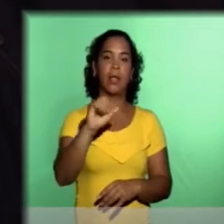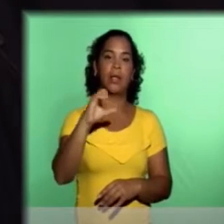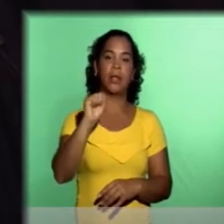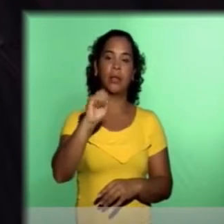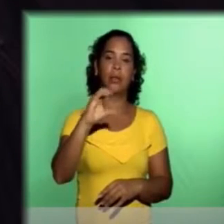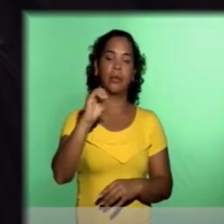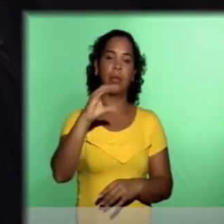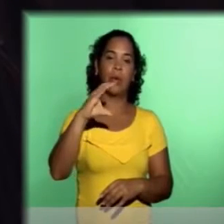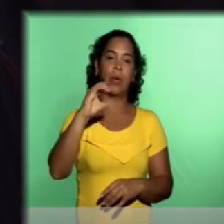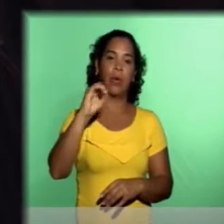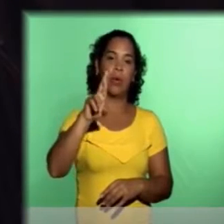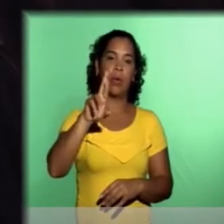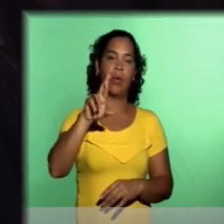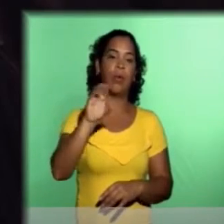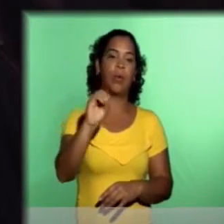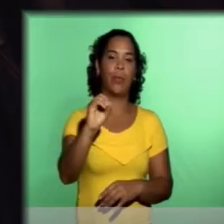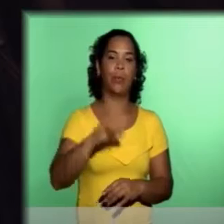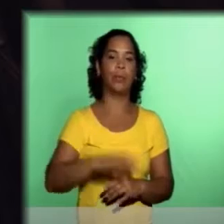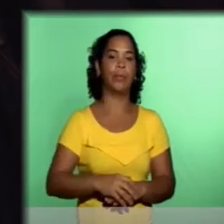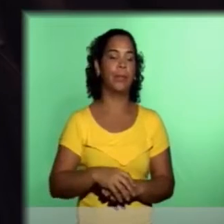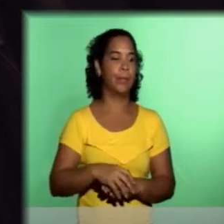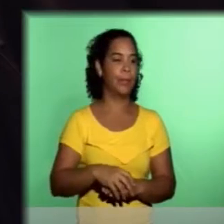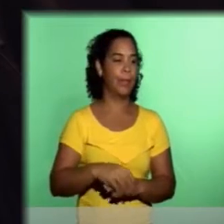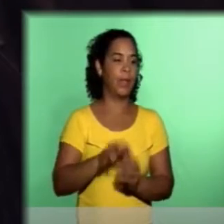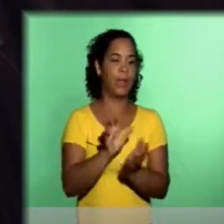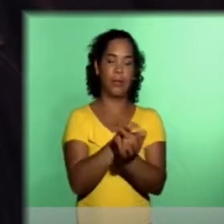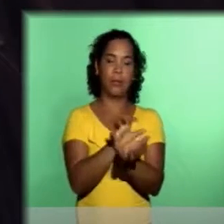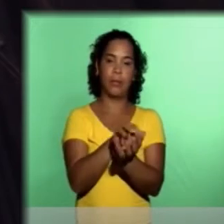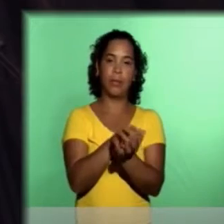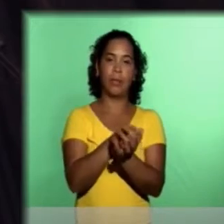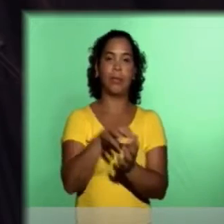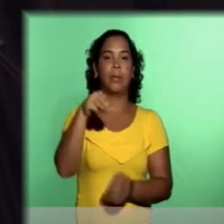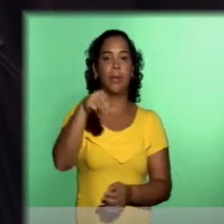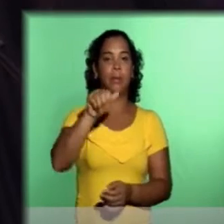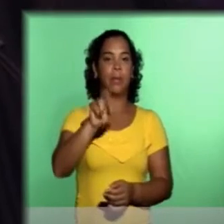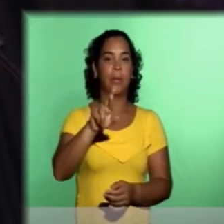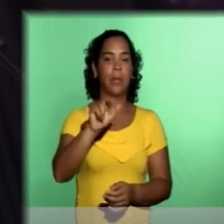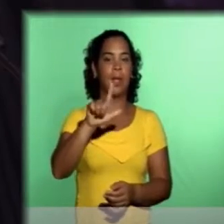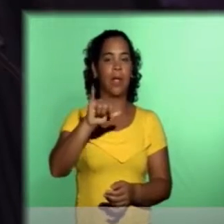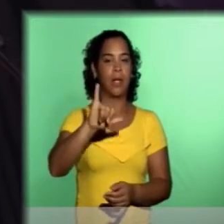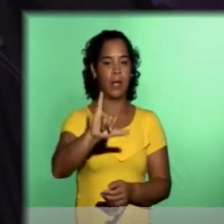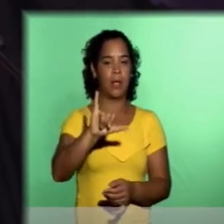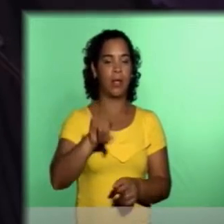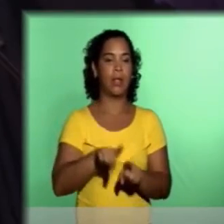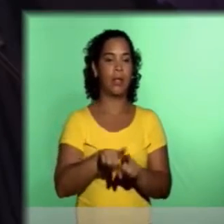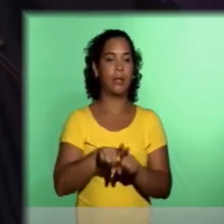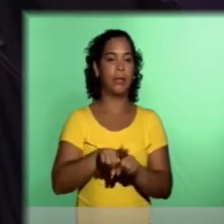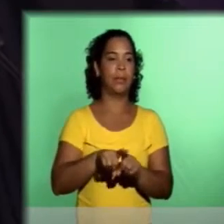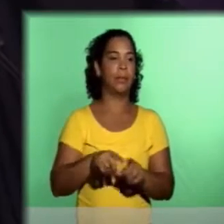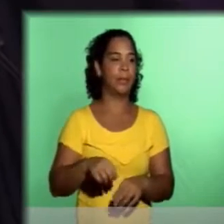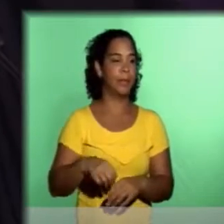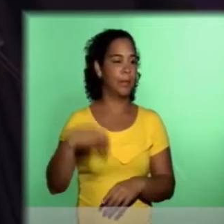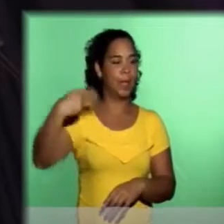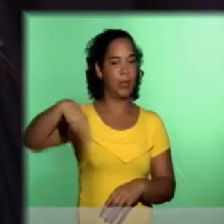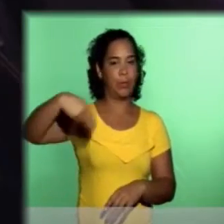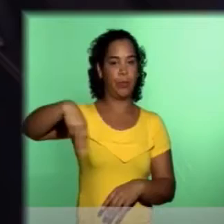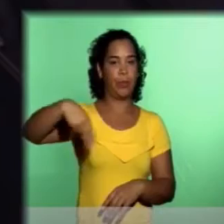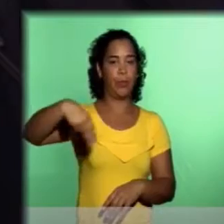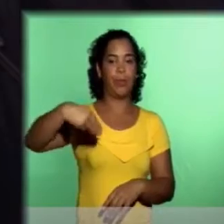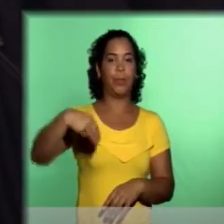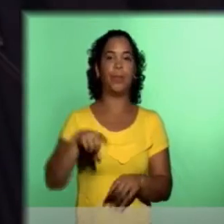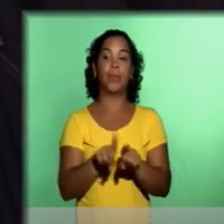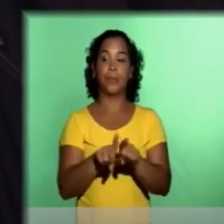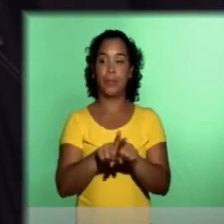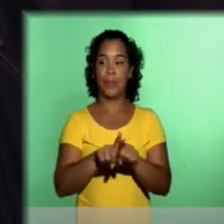de Belém de Mari, Pernambuco. E Marli Célia Costa, de Castanhedo, Maranhão. Então, essas pessoas também